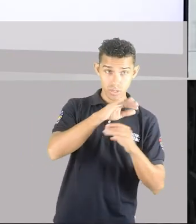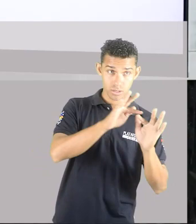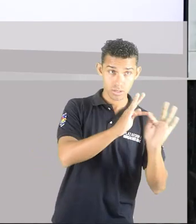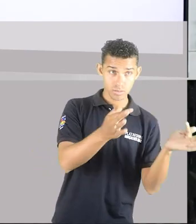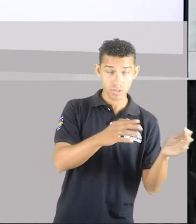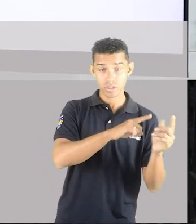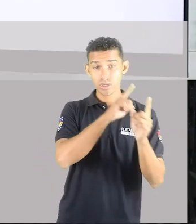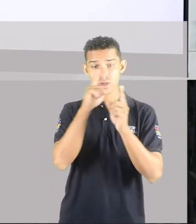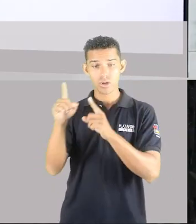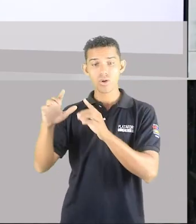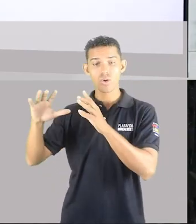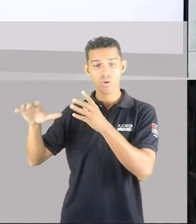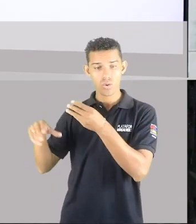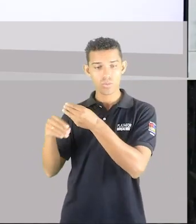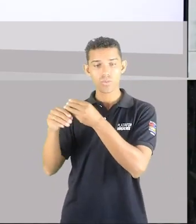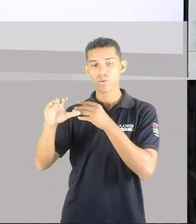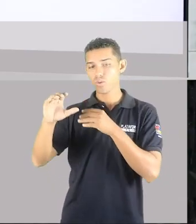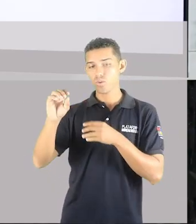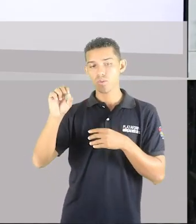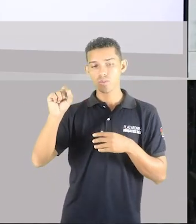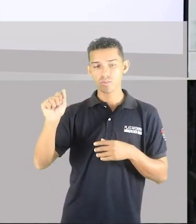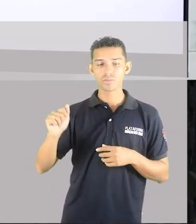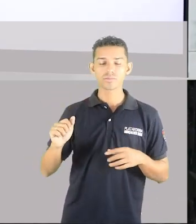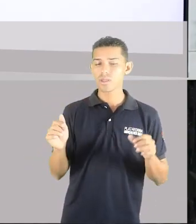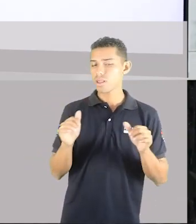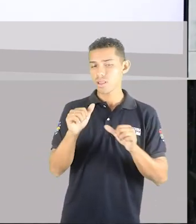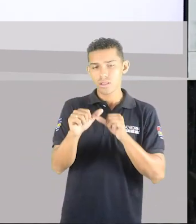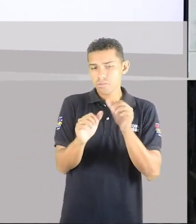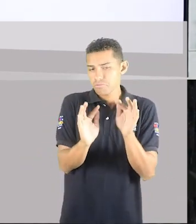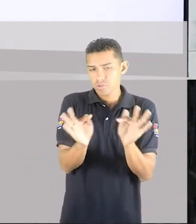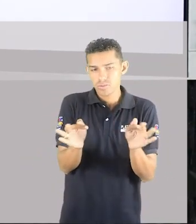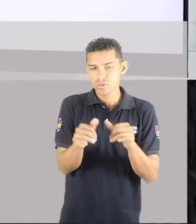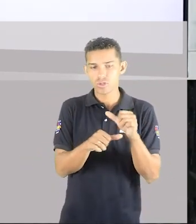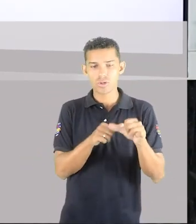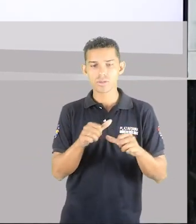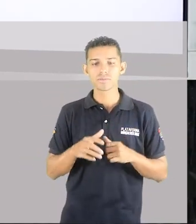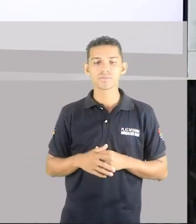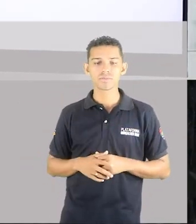uma simples e outra composta. Então, eu tenho uma simples troca.